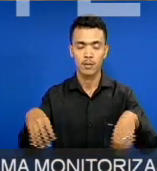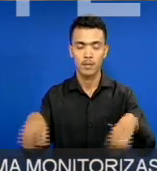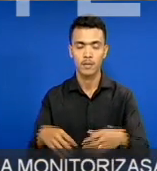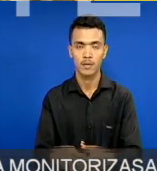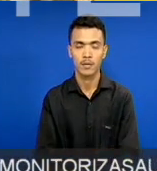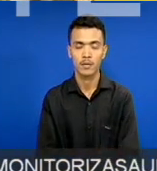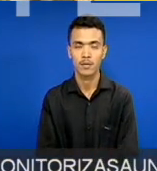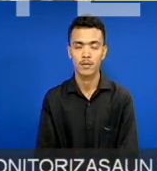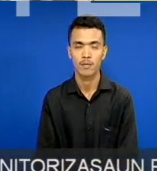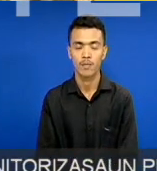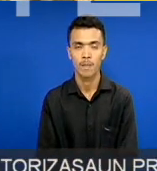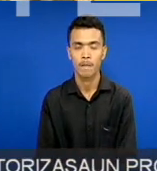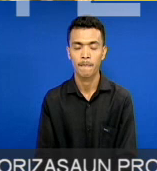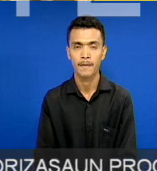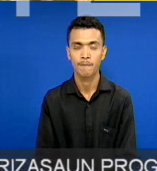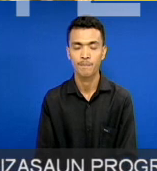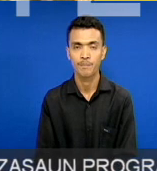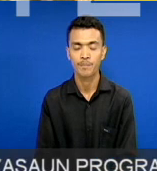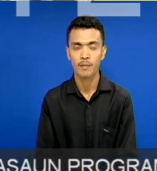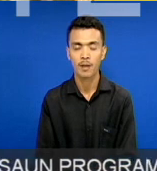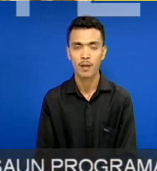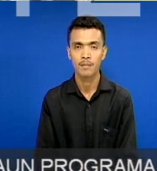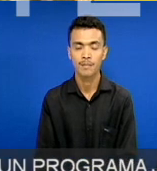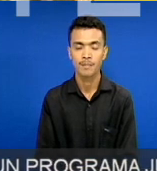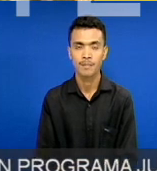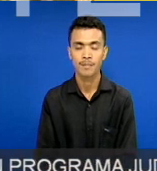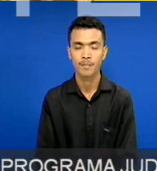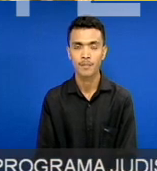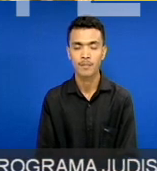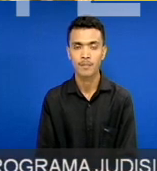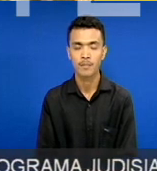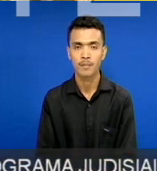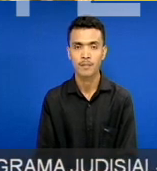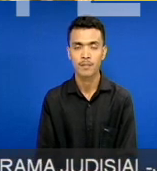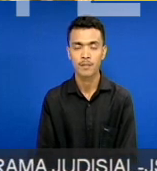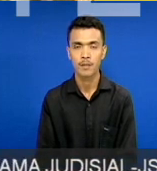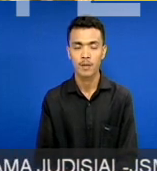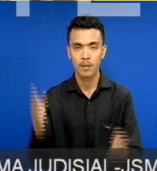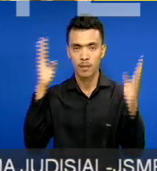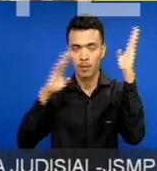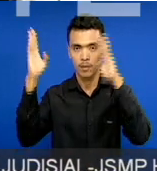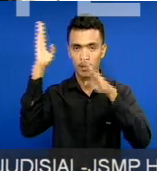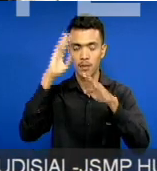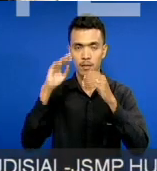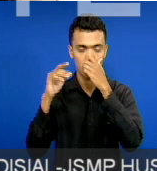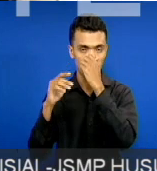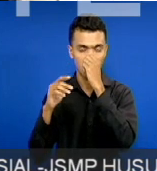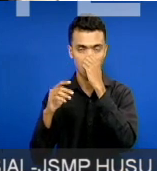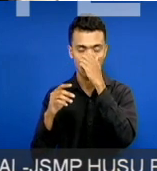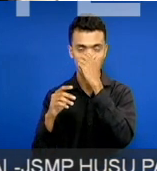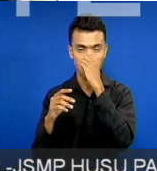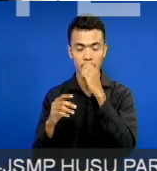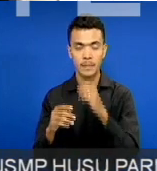ene, kau nita kau le sistema, nabe kau inter yang ia problema ia horas balu ni lara, nita bolu liga saun direta ne lausi liga, liga saun